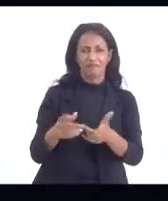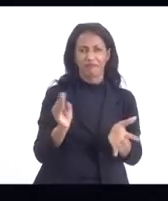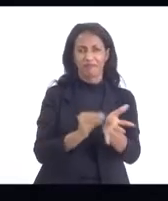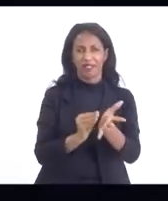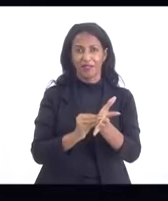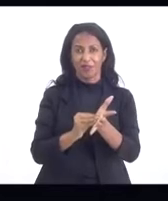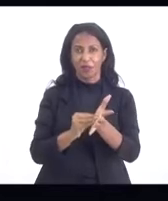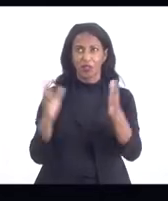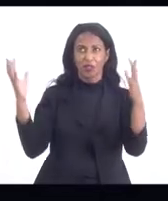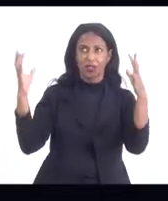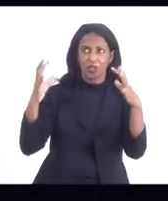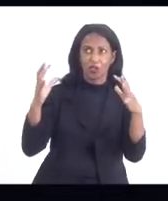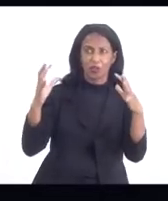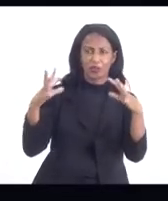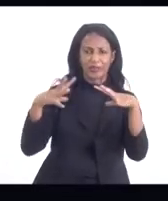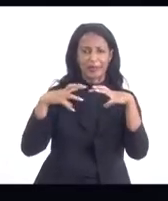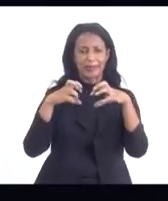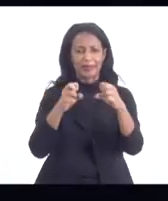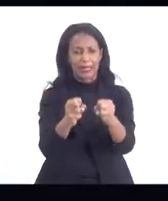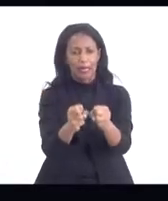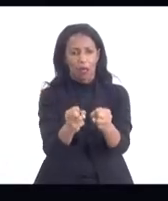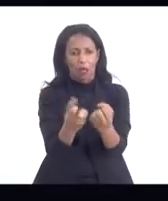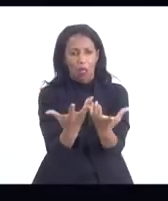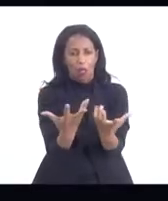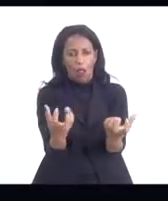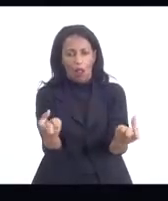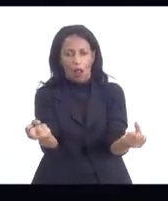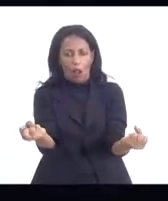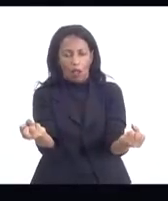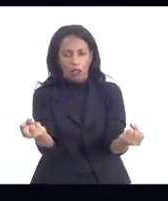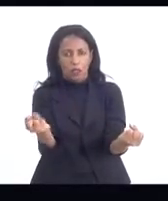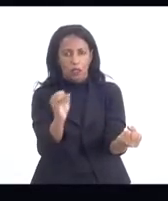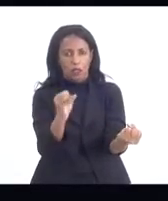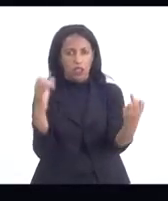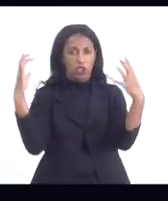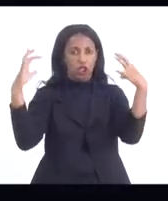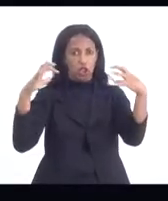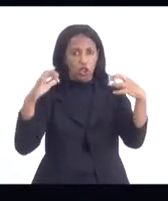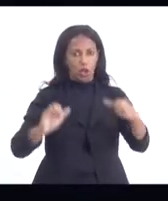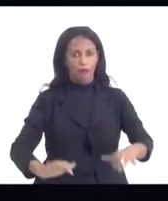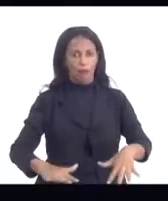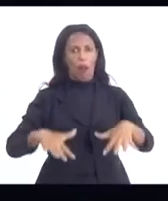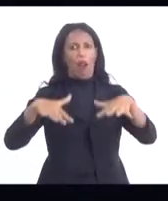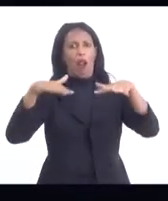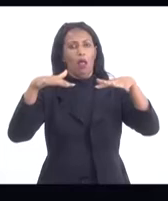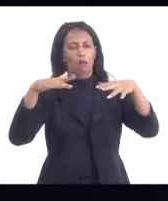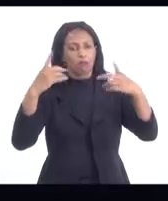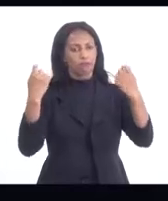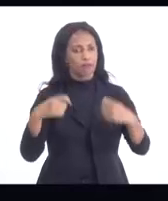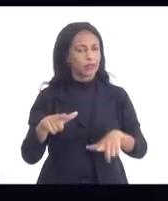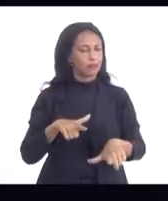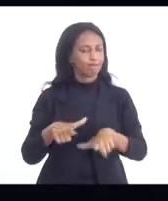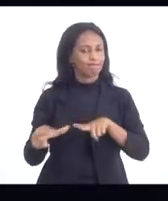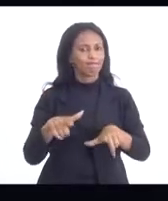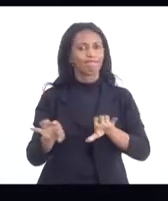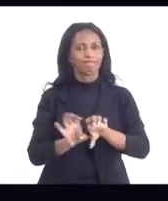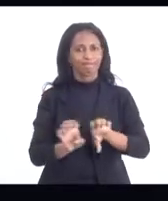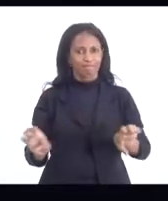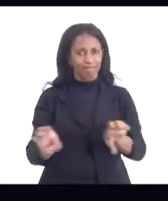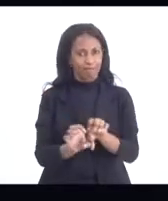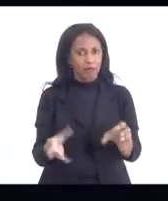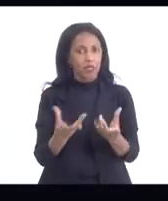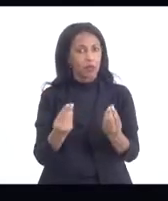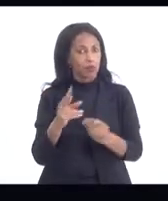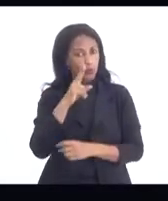chuva, estamos na seca. No excesso da chuva, estamos embaixo d'água. Precisamos, sim, trabalhar em infraestrutura e